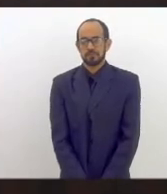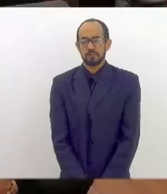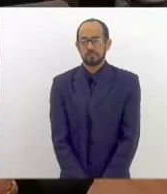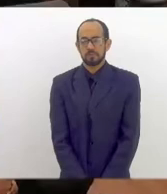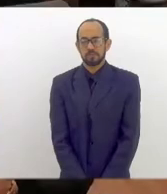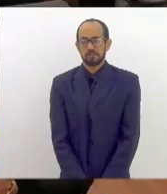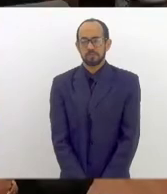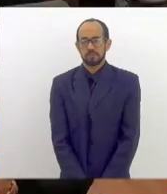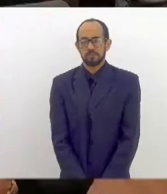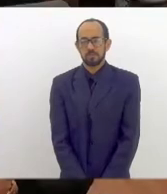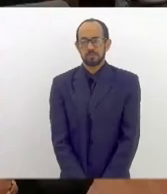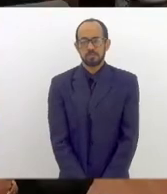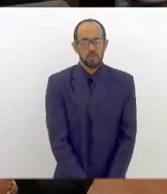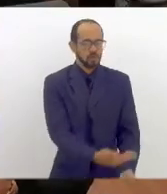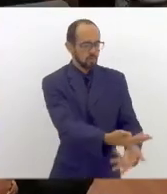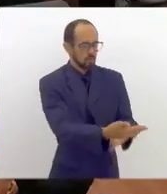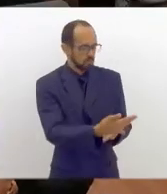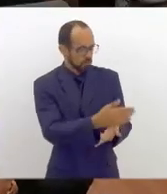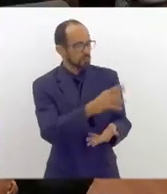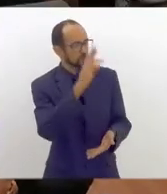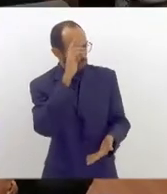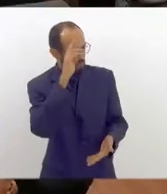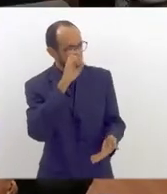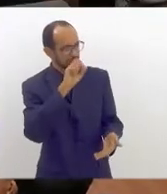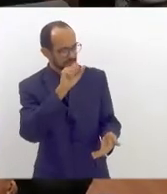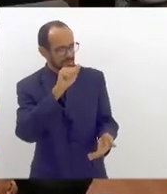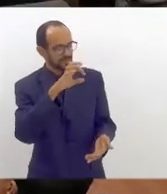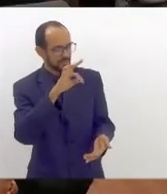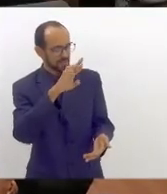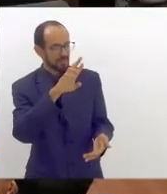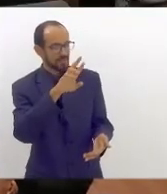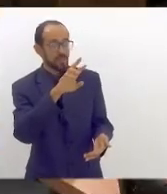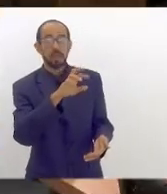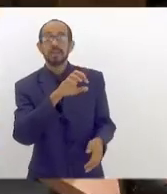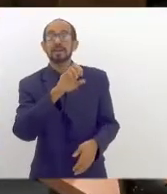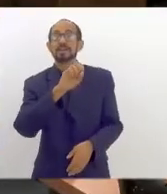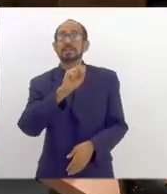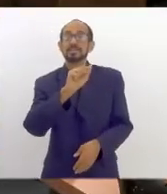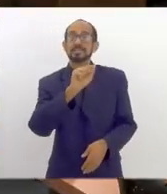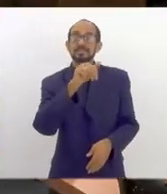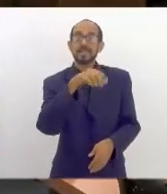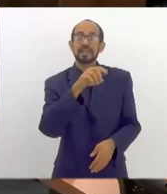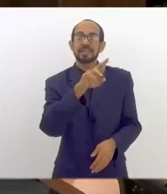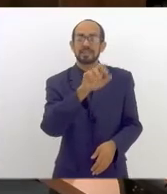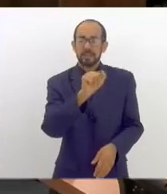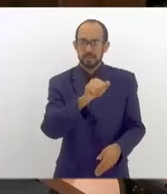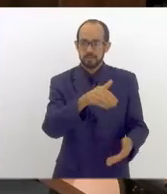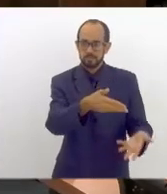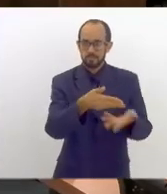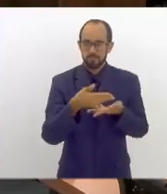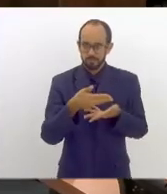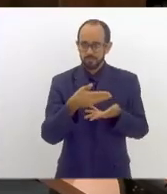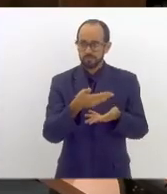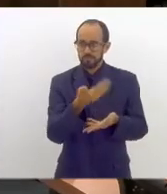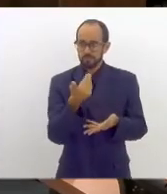o vidro Dona Sandra para vir aqui por favor convido quem manda vem aqui por favor